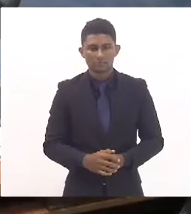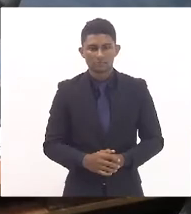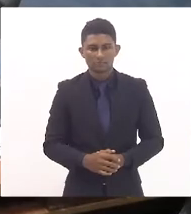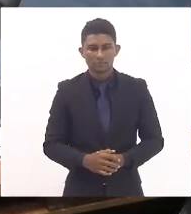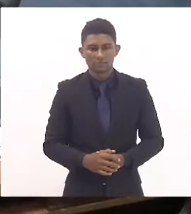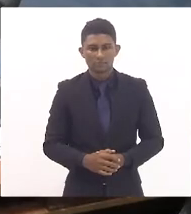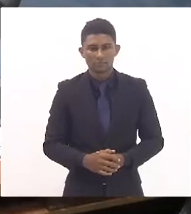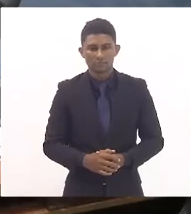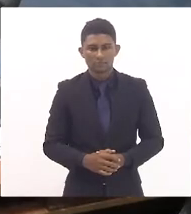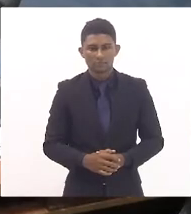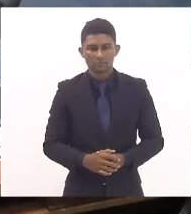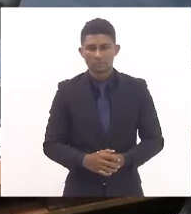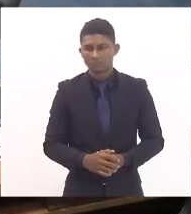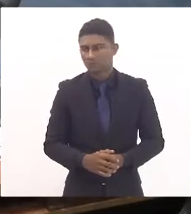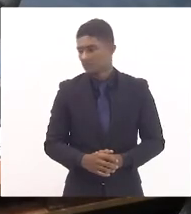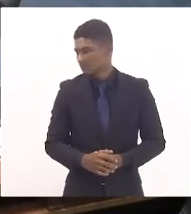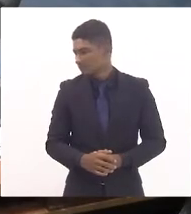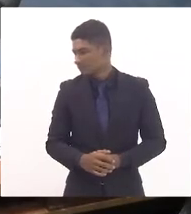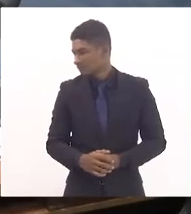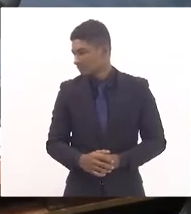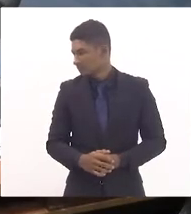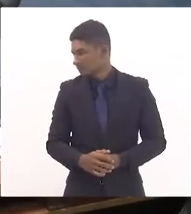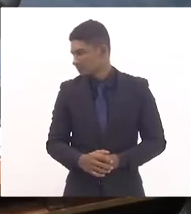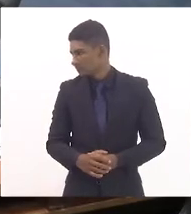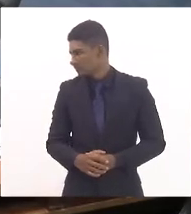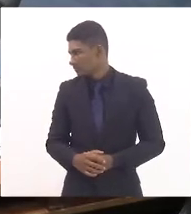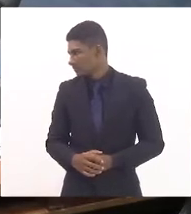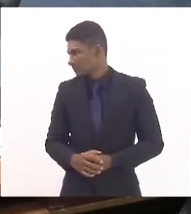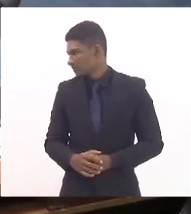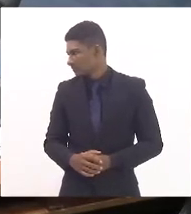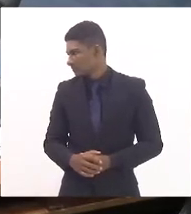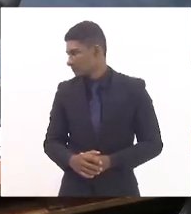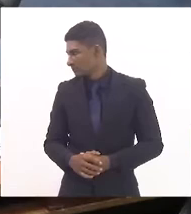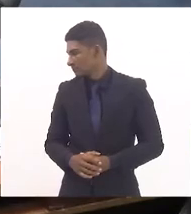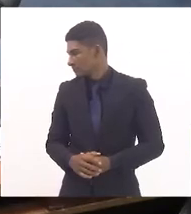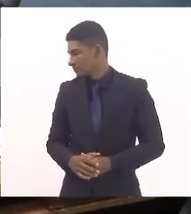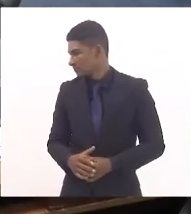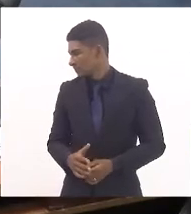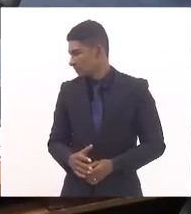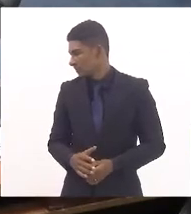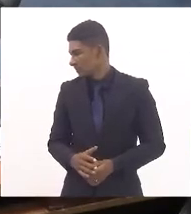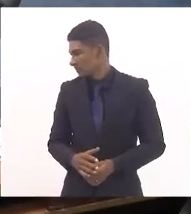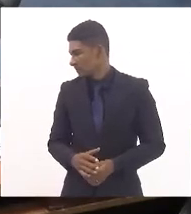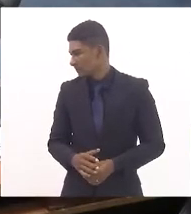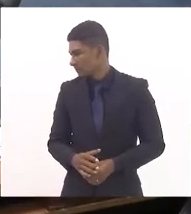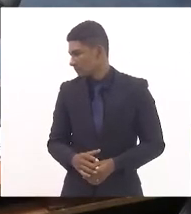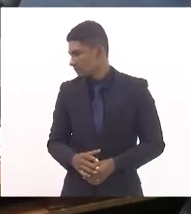Thank you.